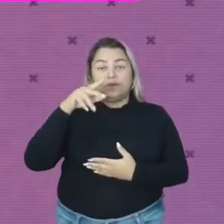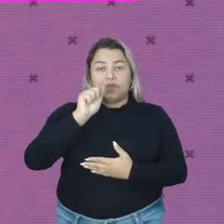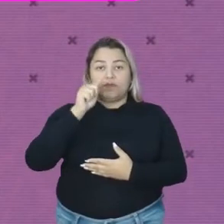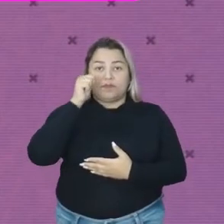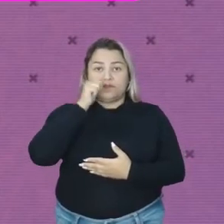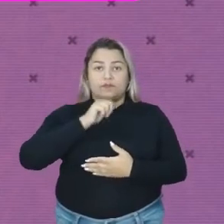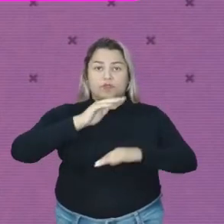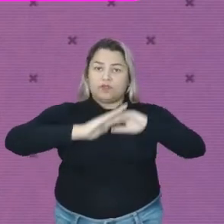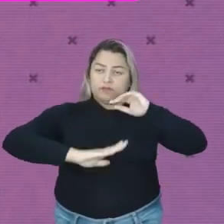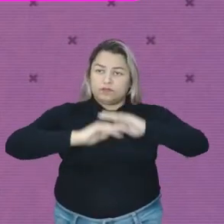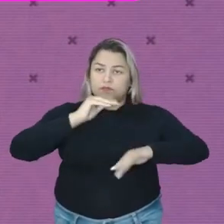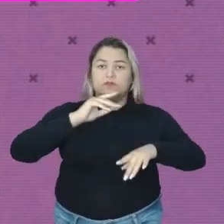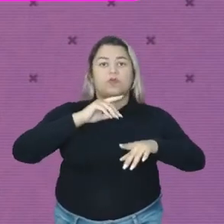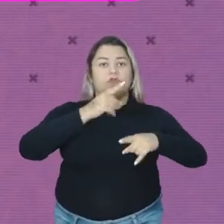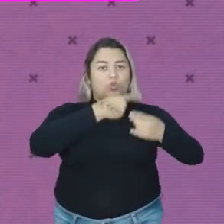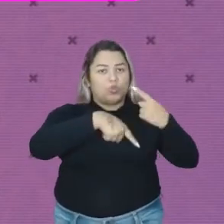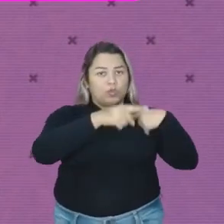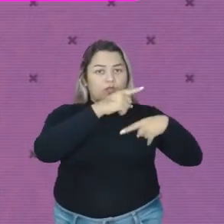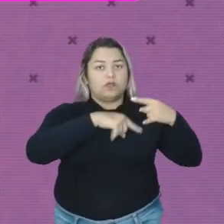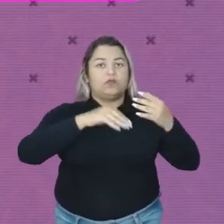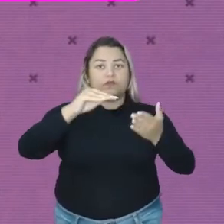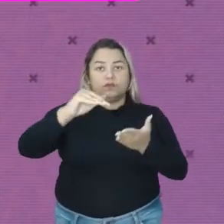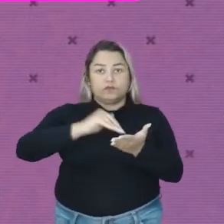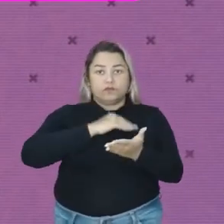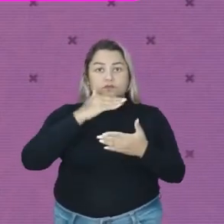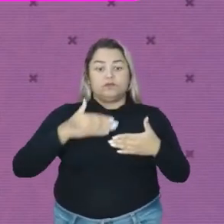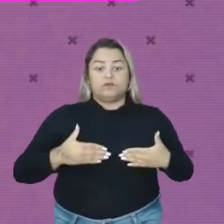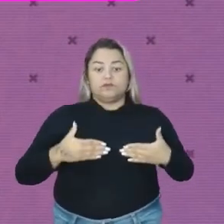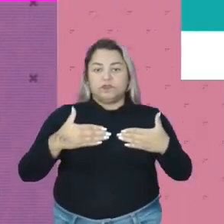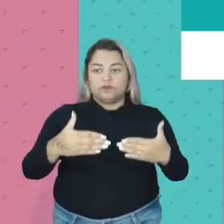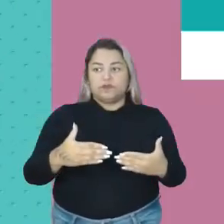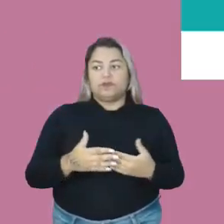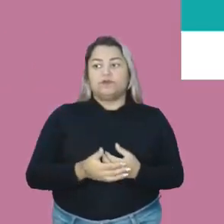ações que estão sendo construídas nas secretarias do Ministério.